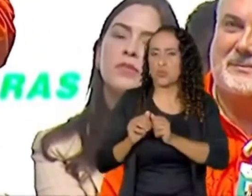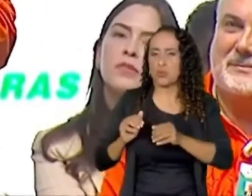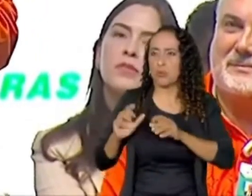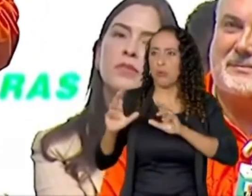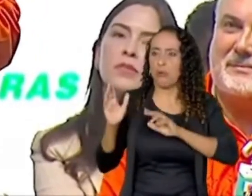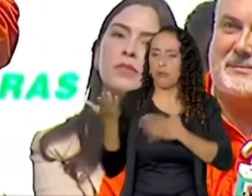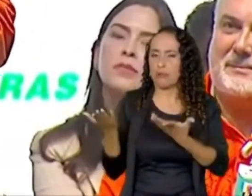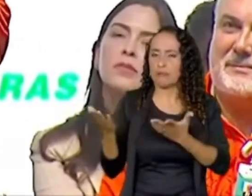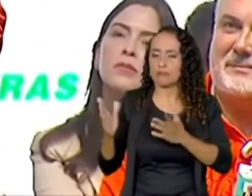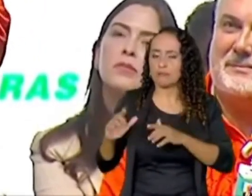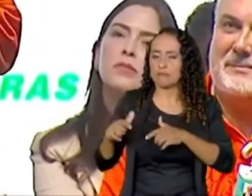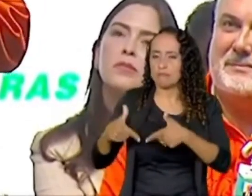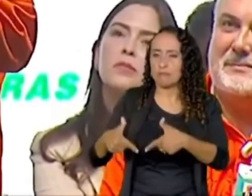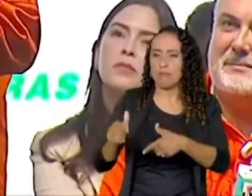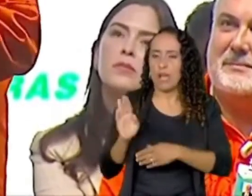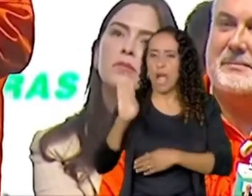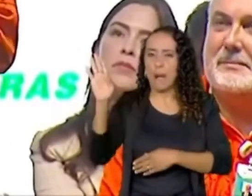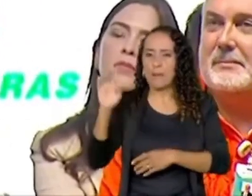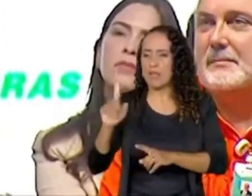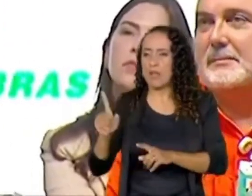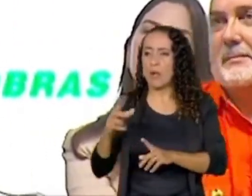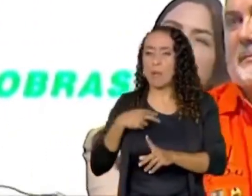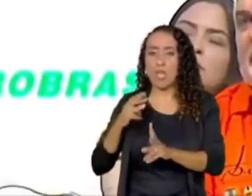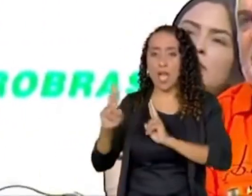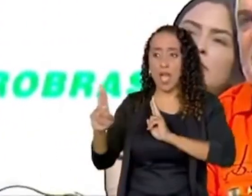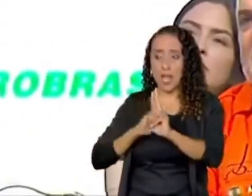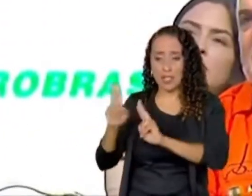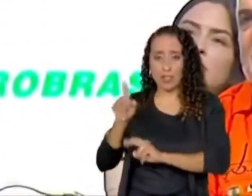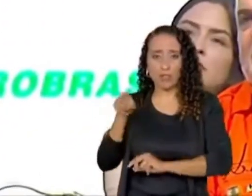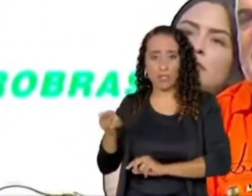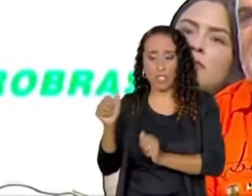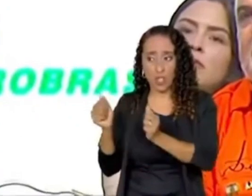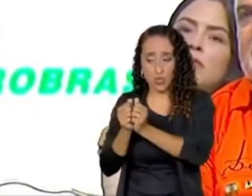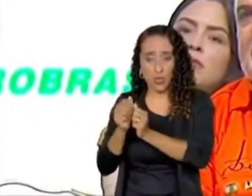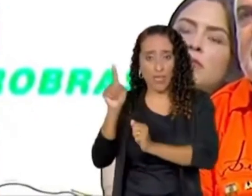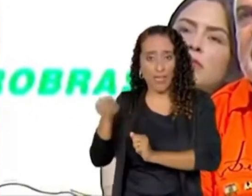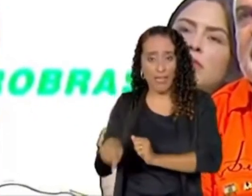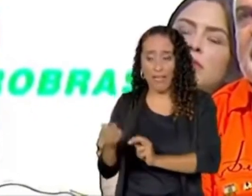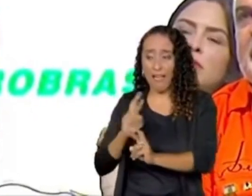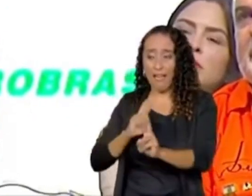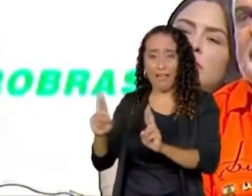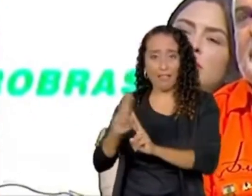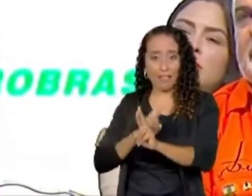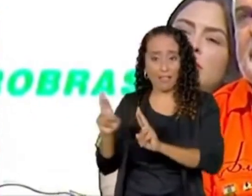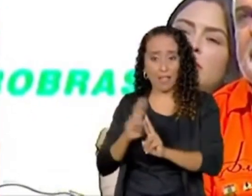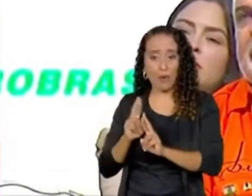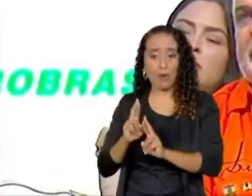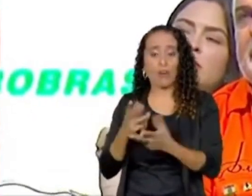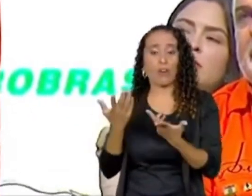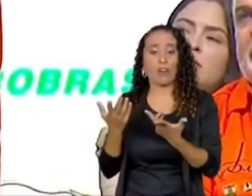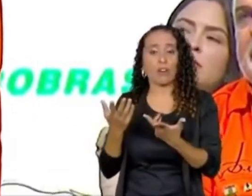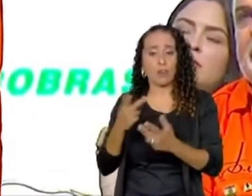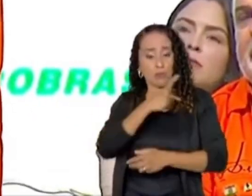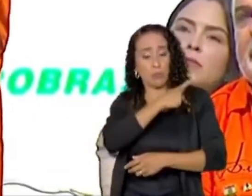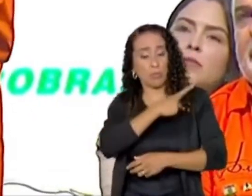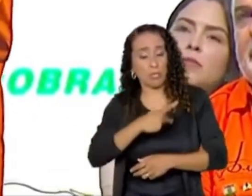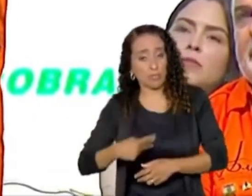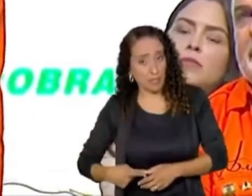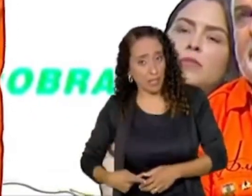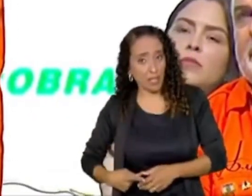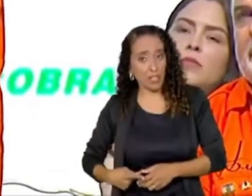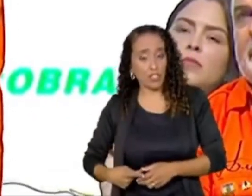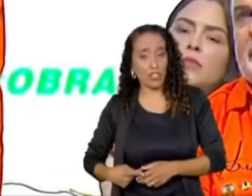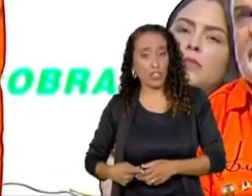importe. A minha relação com você será a relação de um presidente da República do Brasil